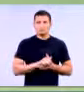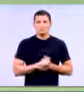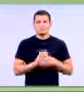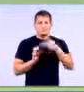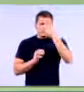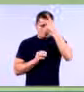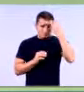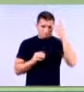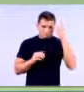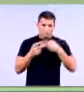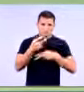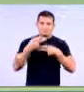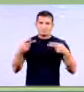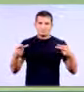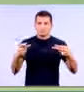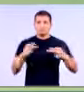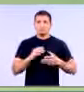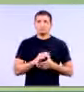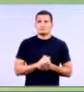objeto e entre